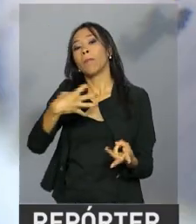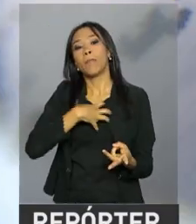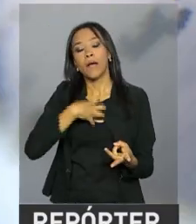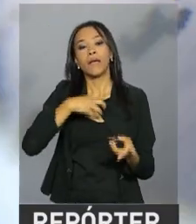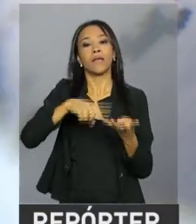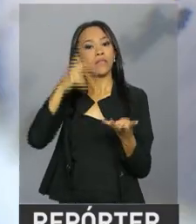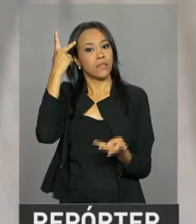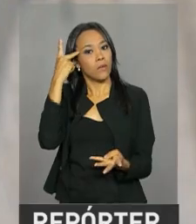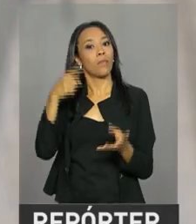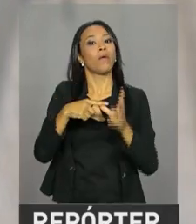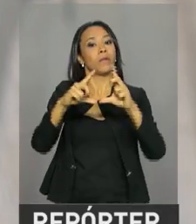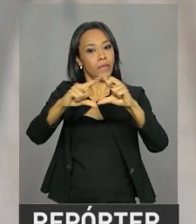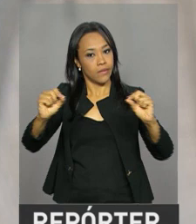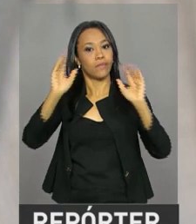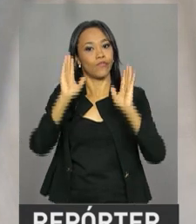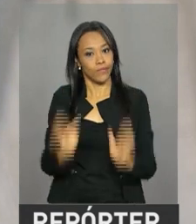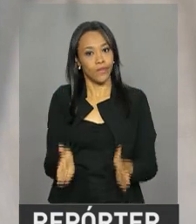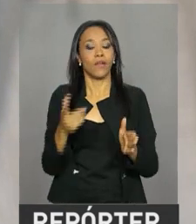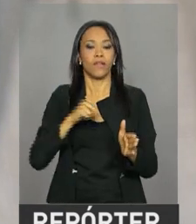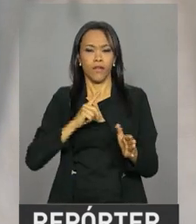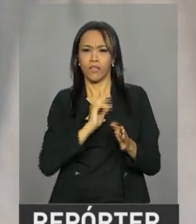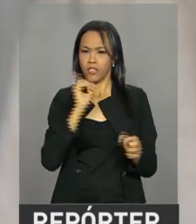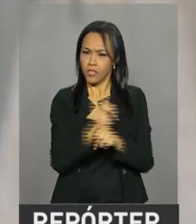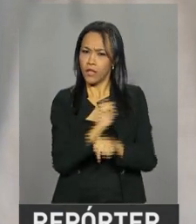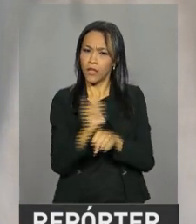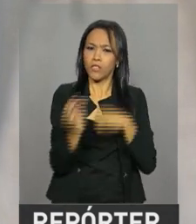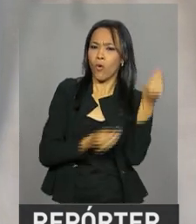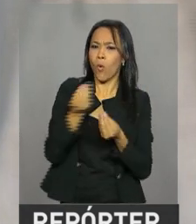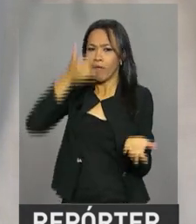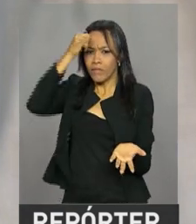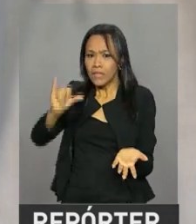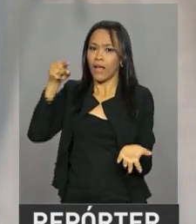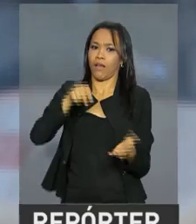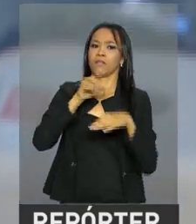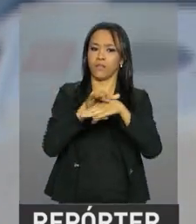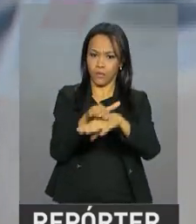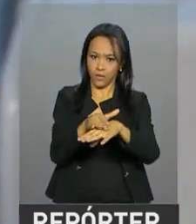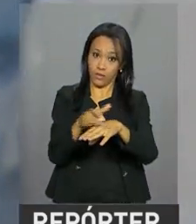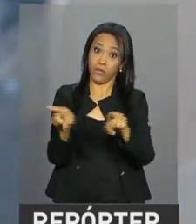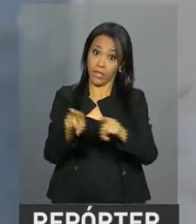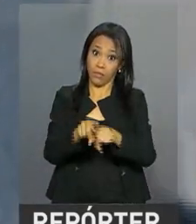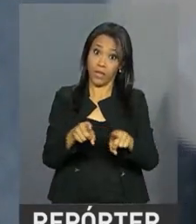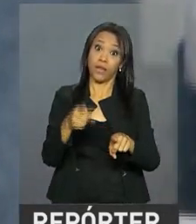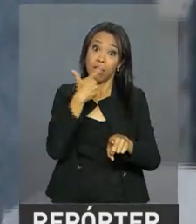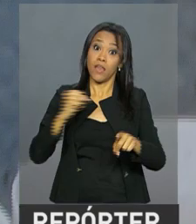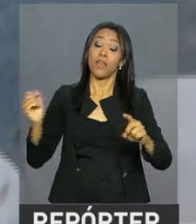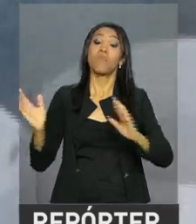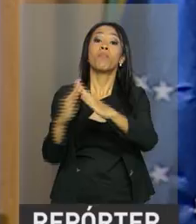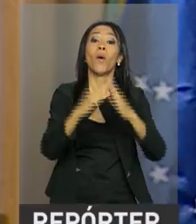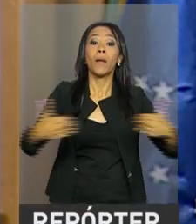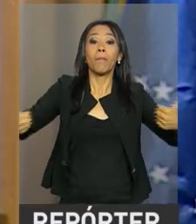e distrito federal que já adotaram várias ações no combate à doença sobretudo para a população que vive nas zonas